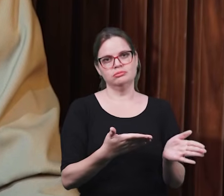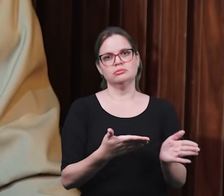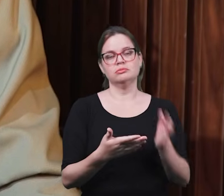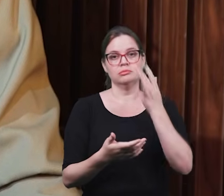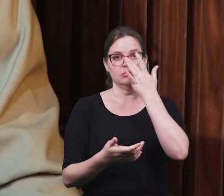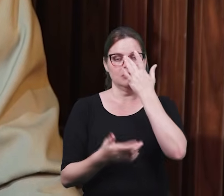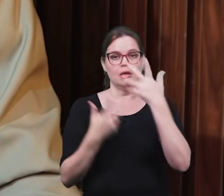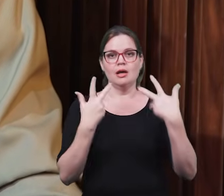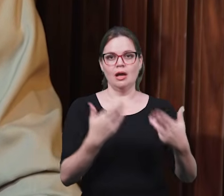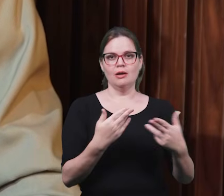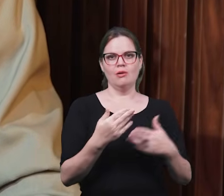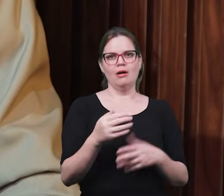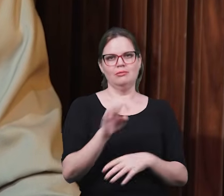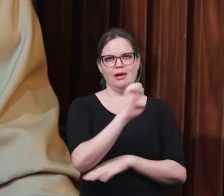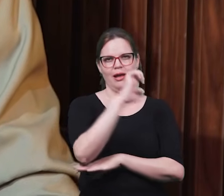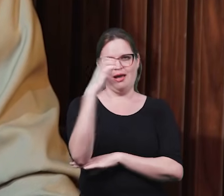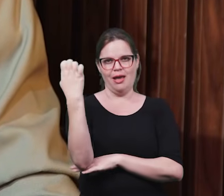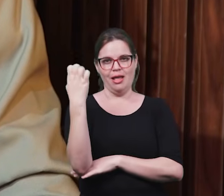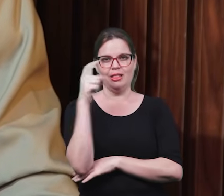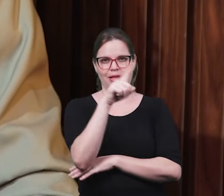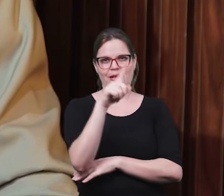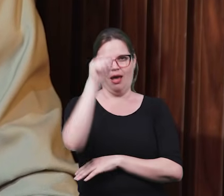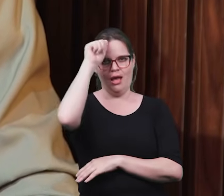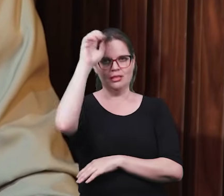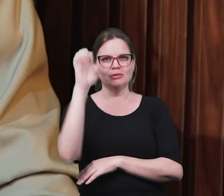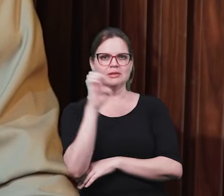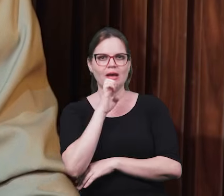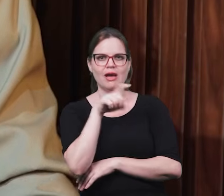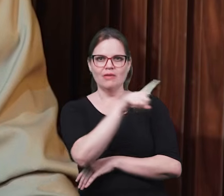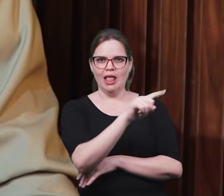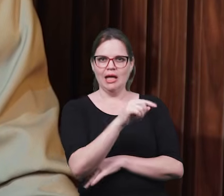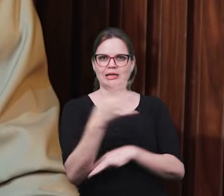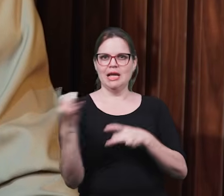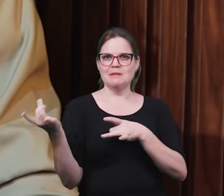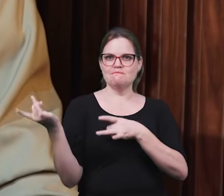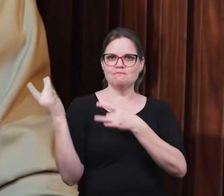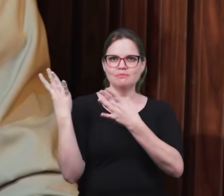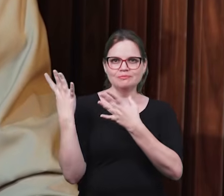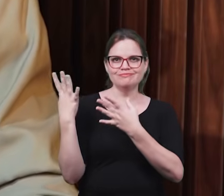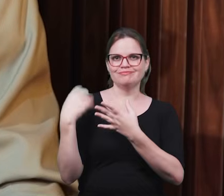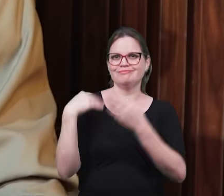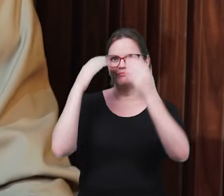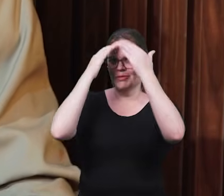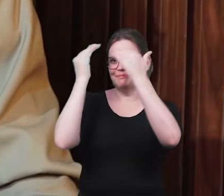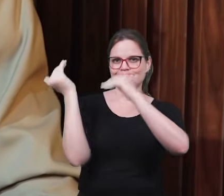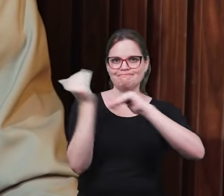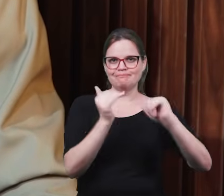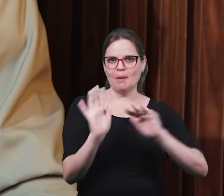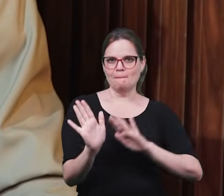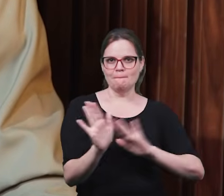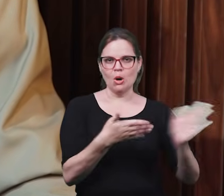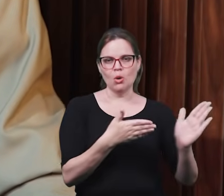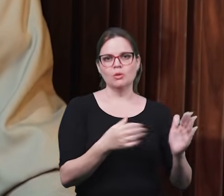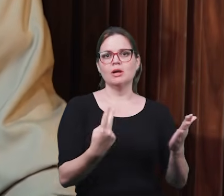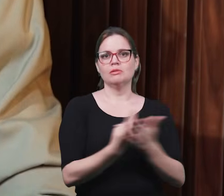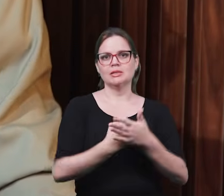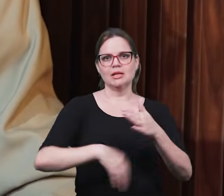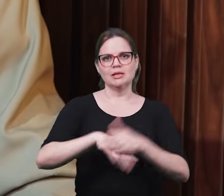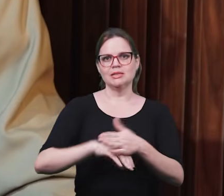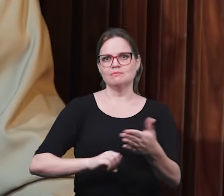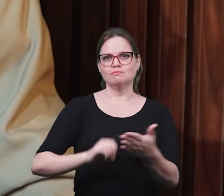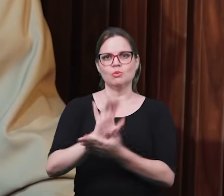foi lançado, né? Na verdade ele trouxe para si dois juízos, que é trabalhar e morrer, né? Foi por conta daquilo que ele